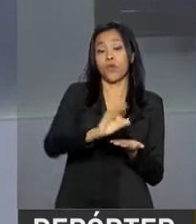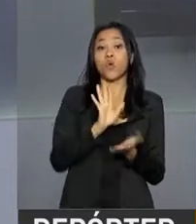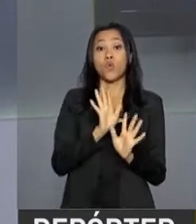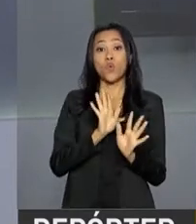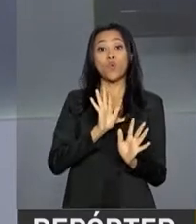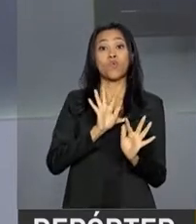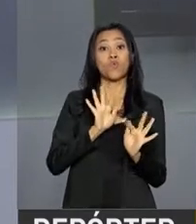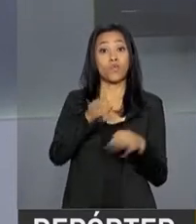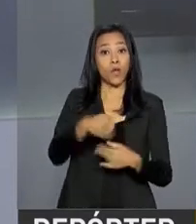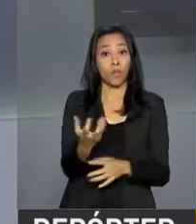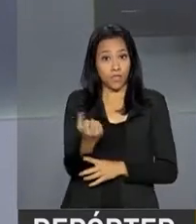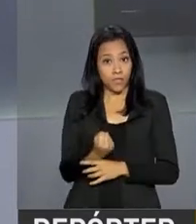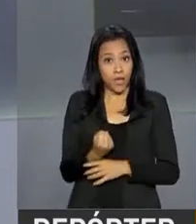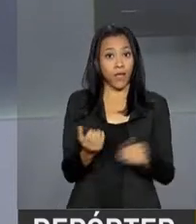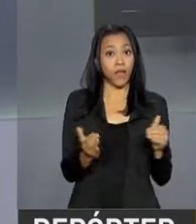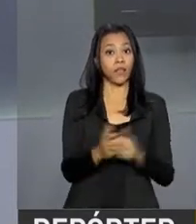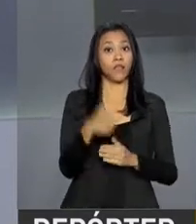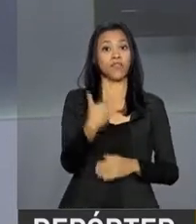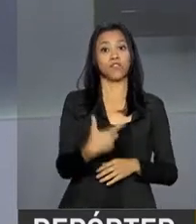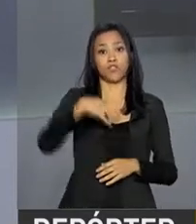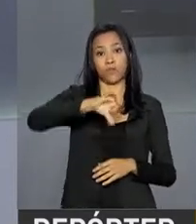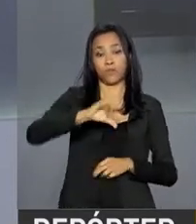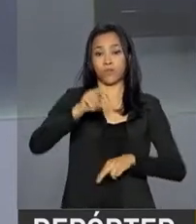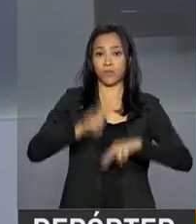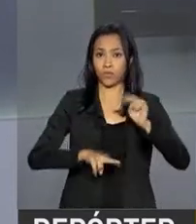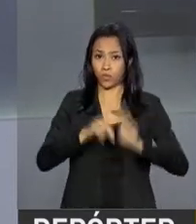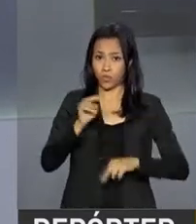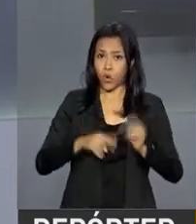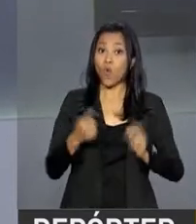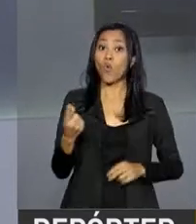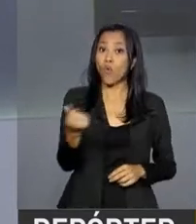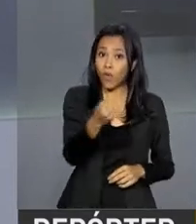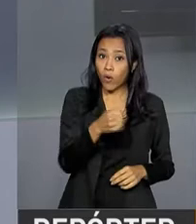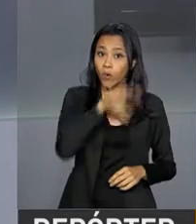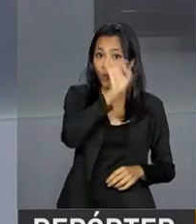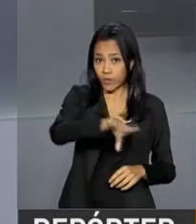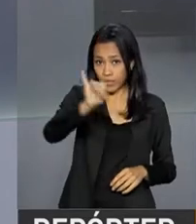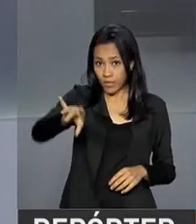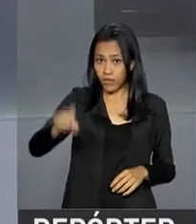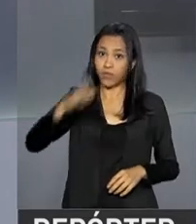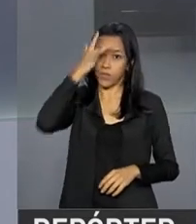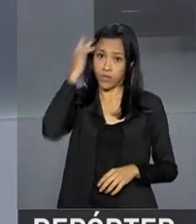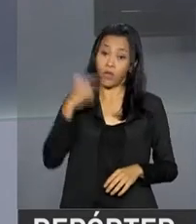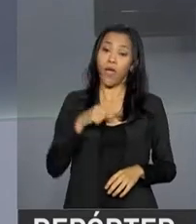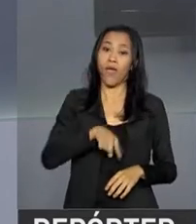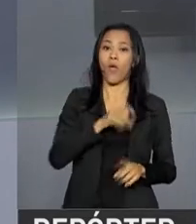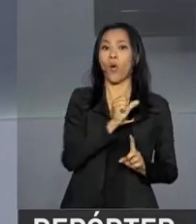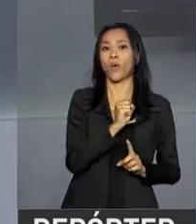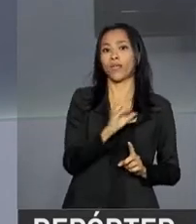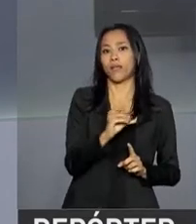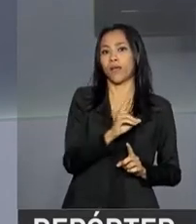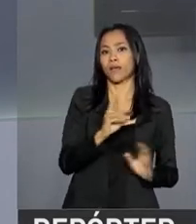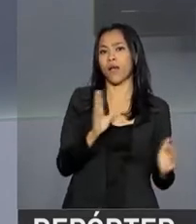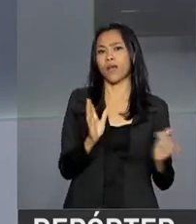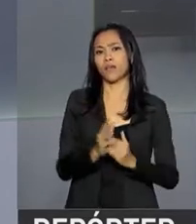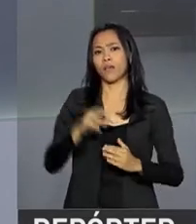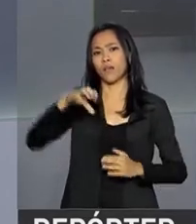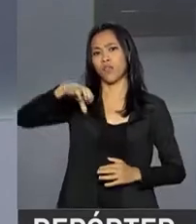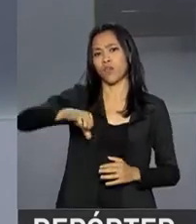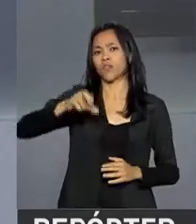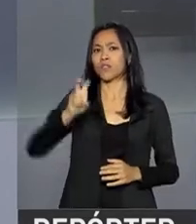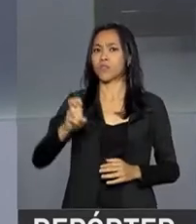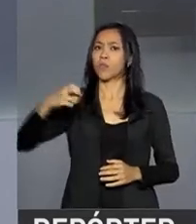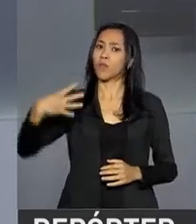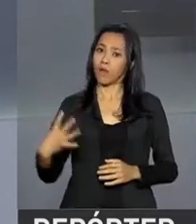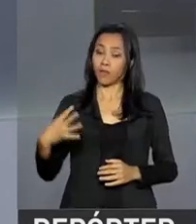para o sac é 29 de junho os valores que cada trabalhador tem para receber vão de 80 reais a 954